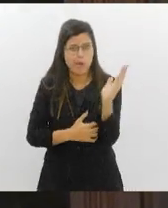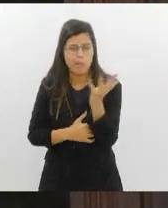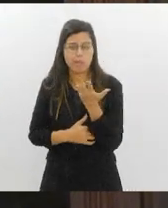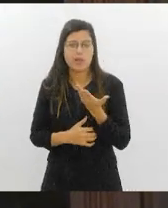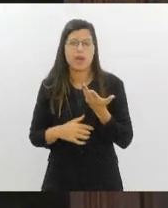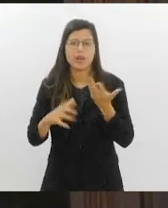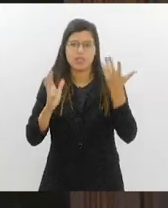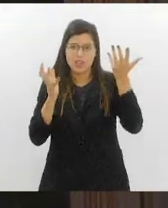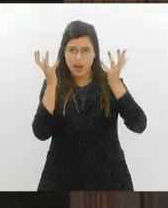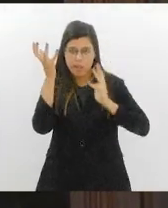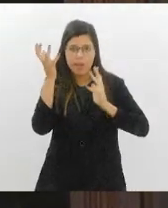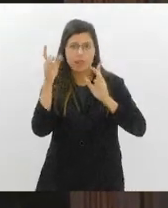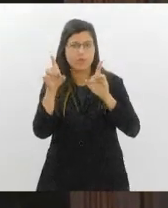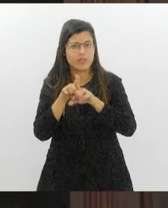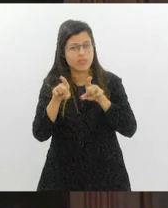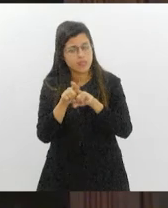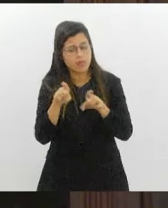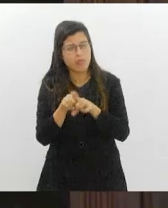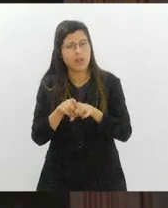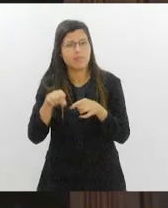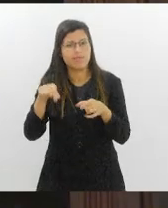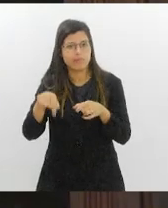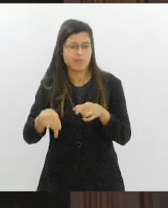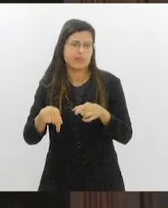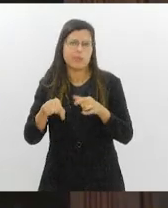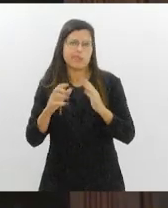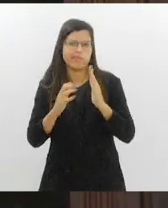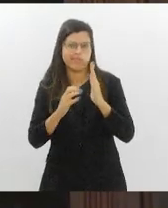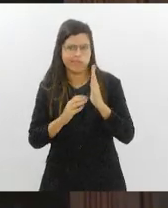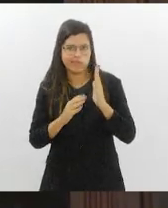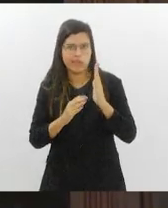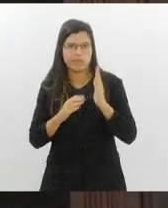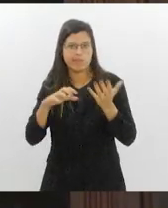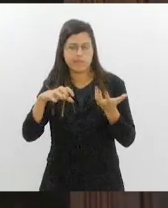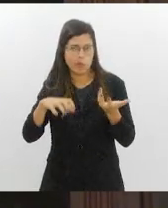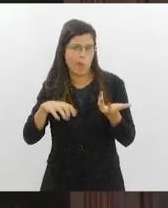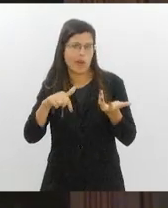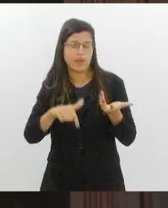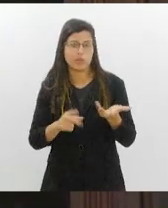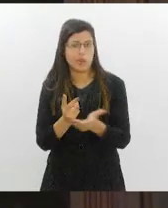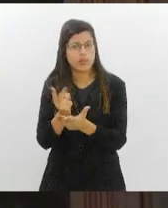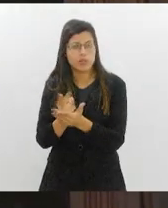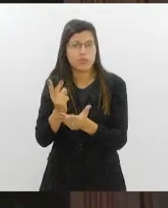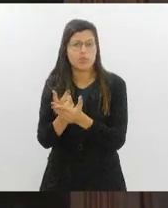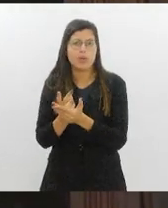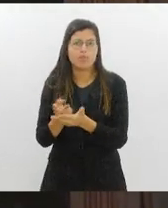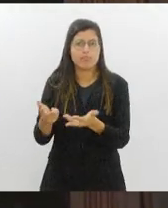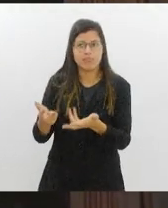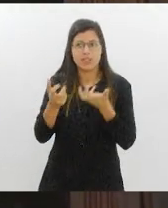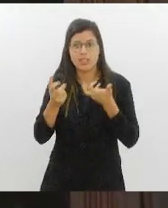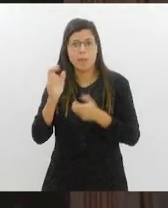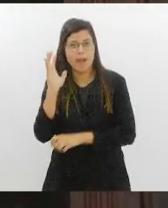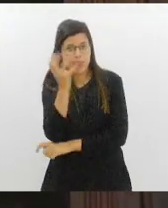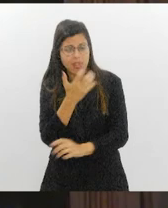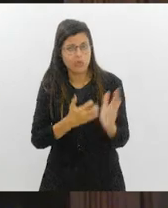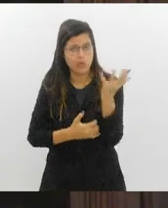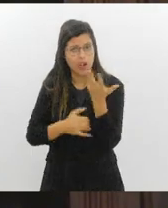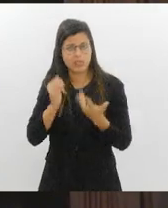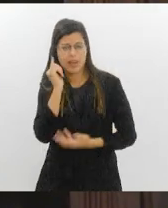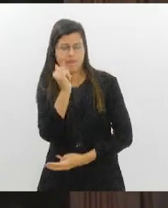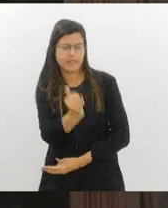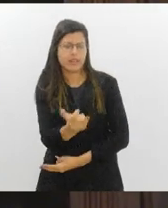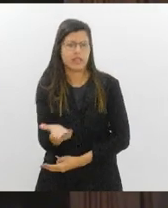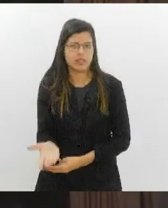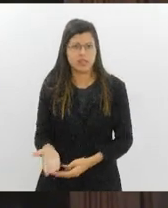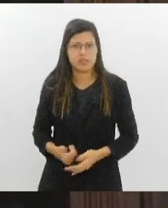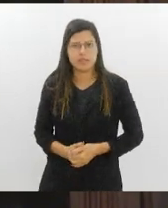Nacional. Então, vocês vejam como é difícil cair a ficha, apesar dos avisos que a natureza nos dá. Mas, então, a cultura é